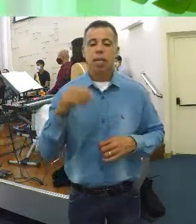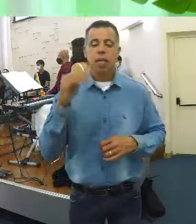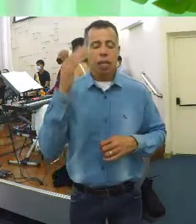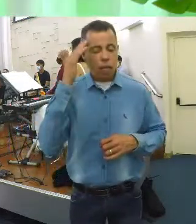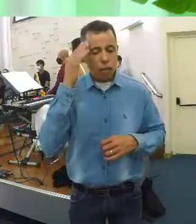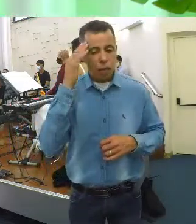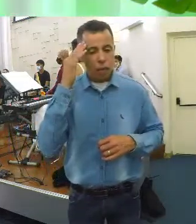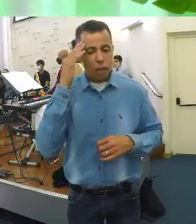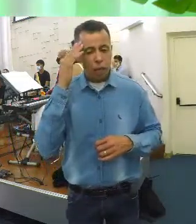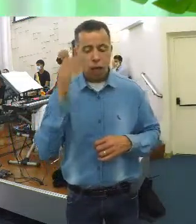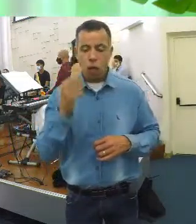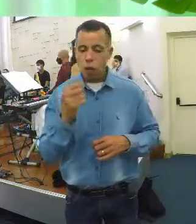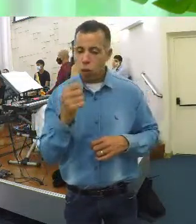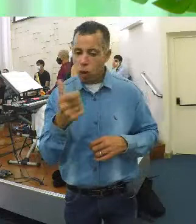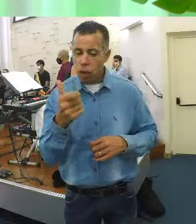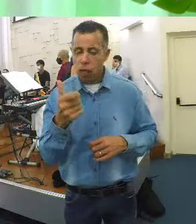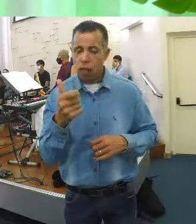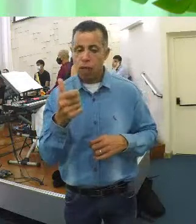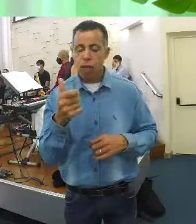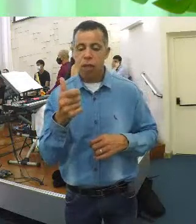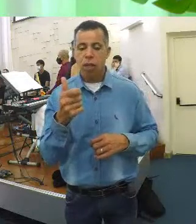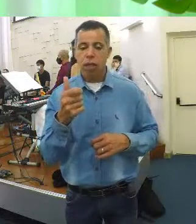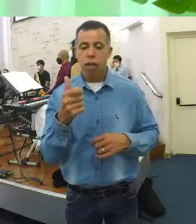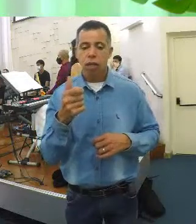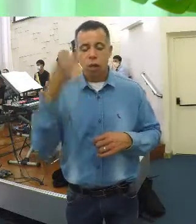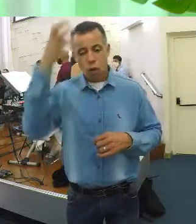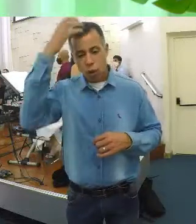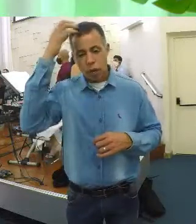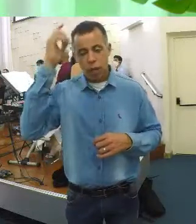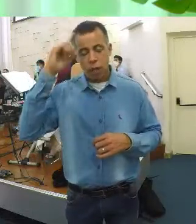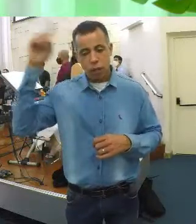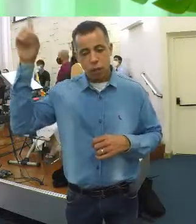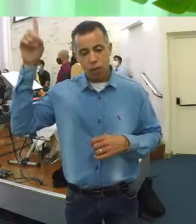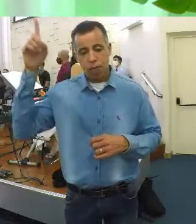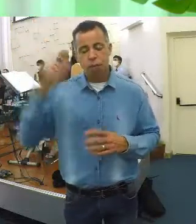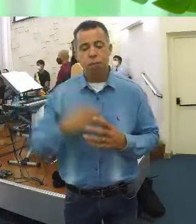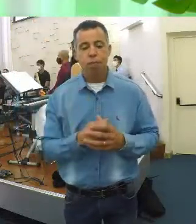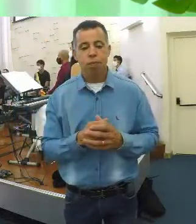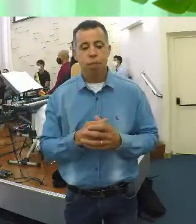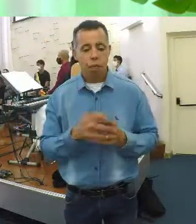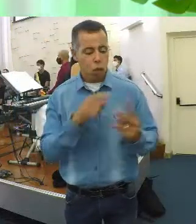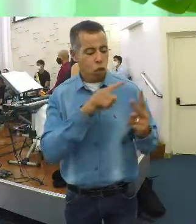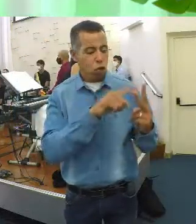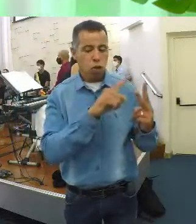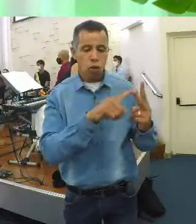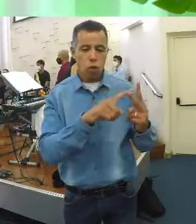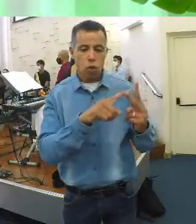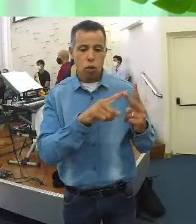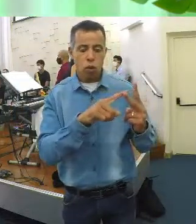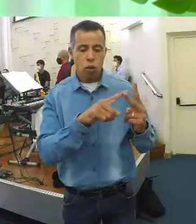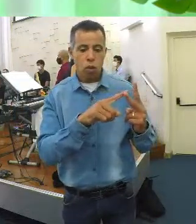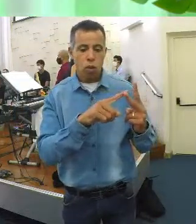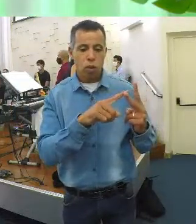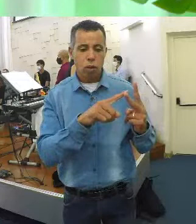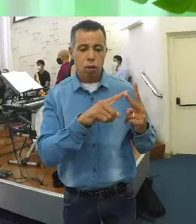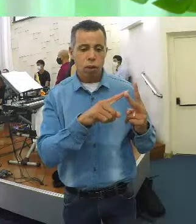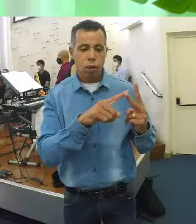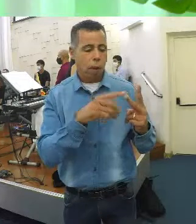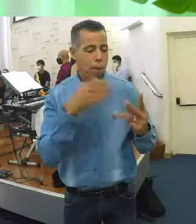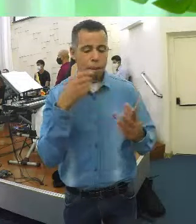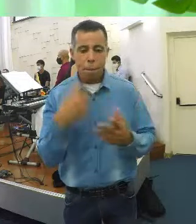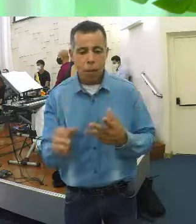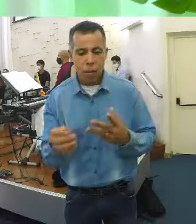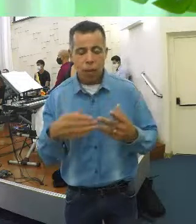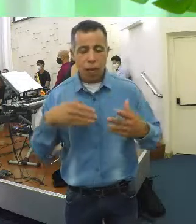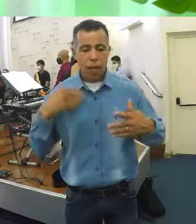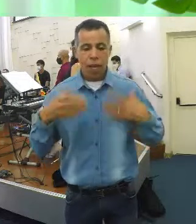Deus. Então é isso que Saulo e Barnabé fazem, desanimar, perder a alegria? Não. A alegria do